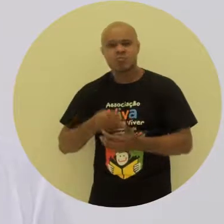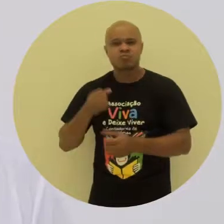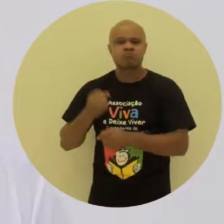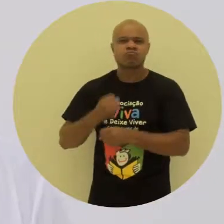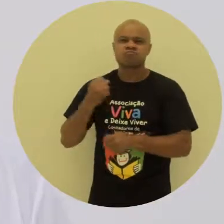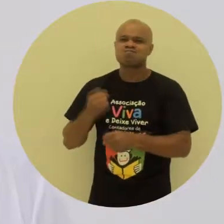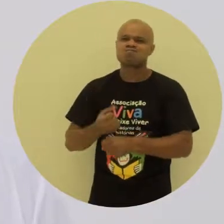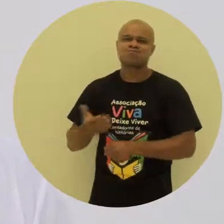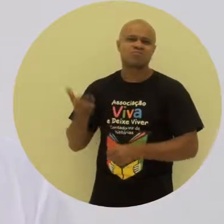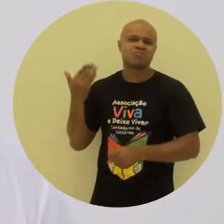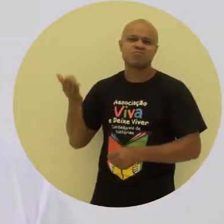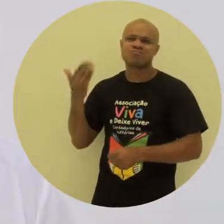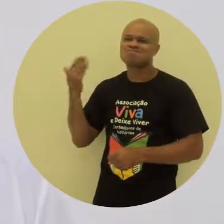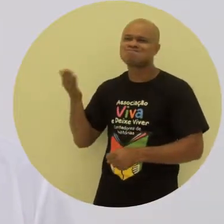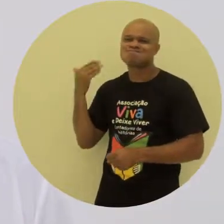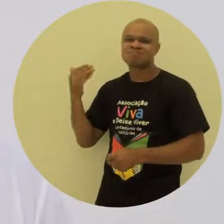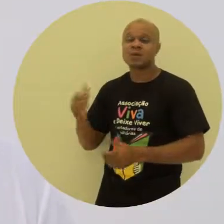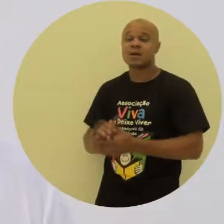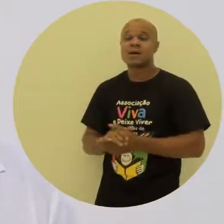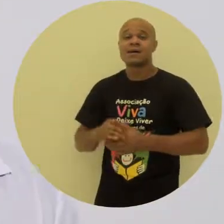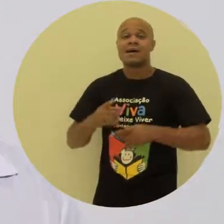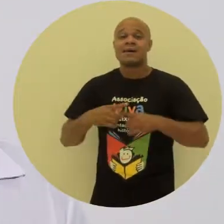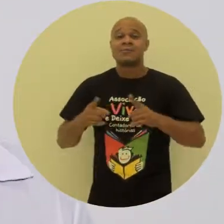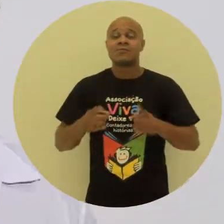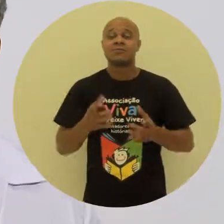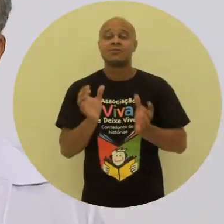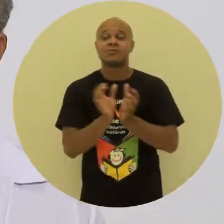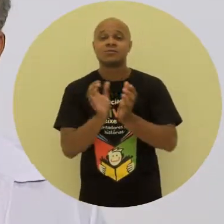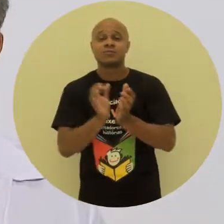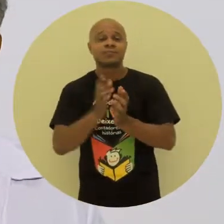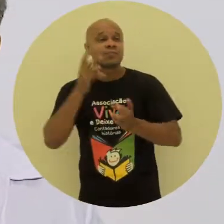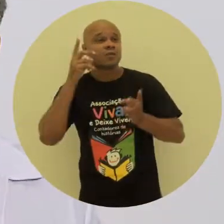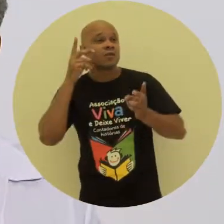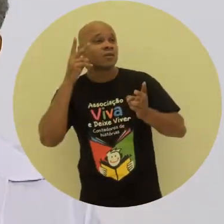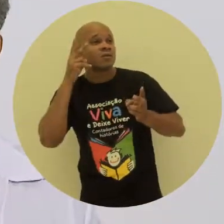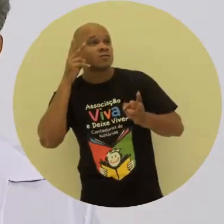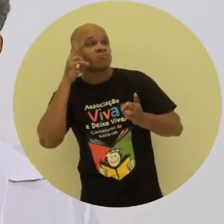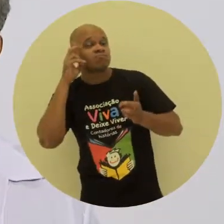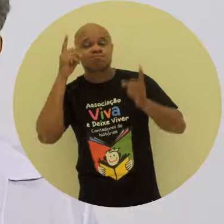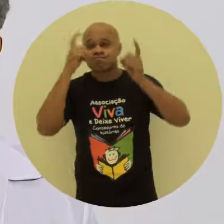Deixe Viver preocupada com o desenvolvimento